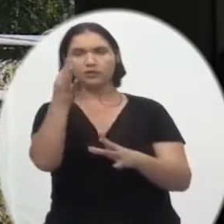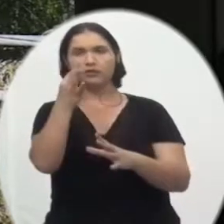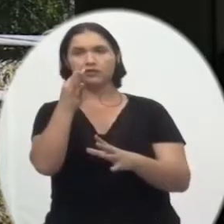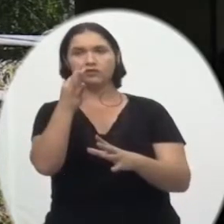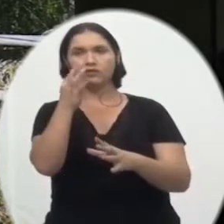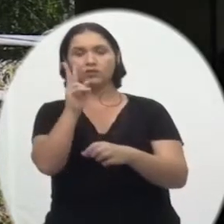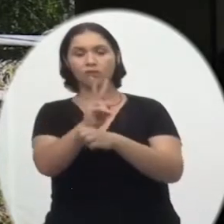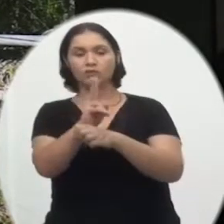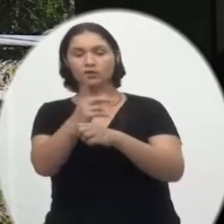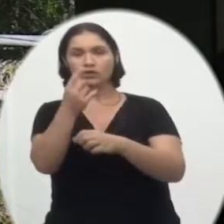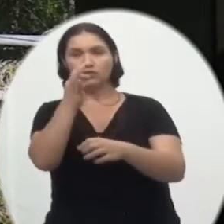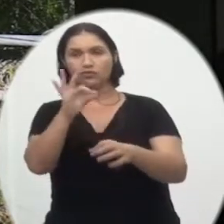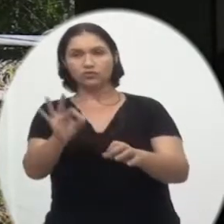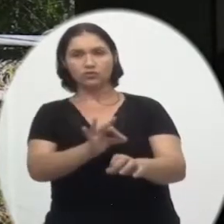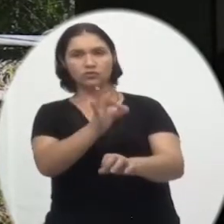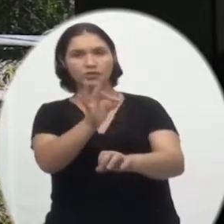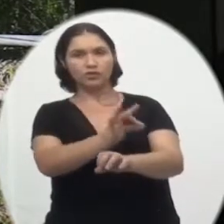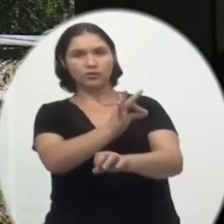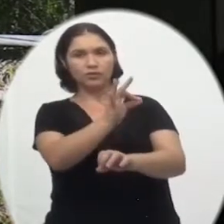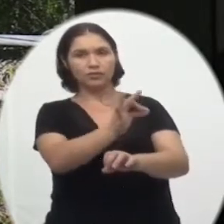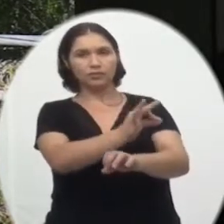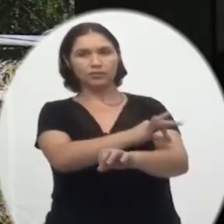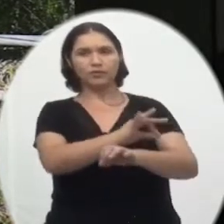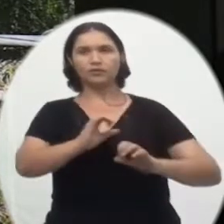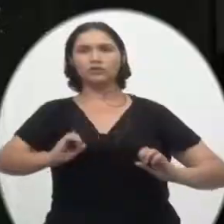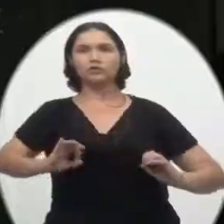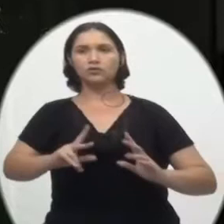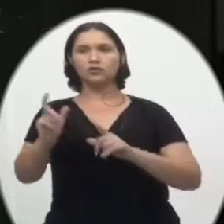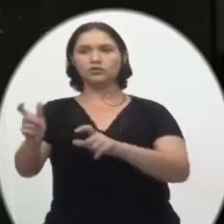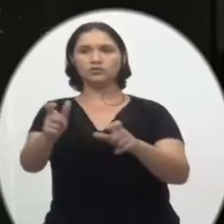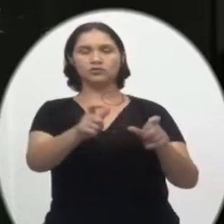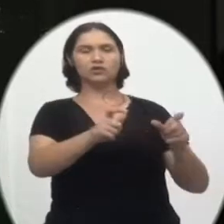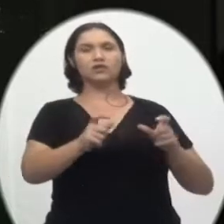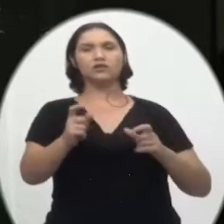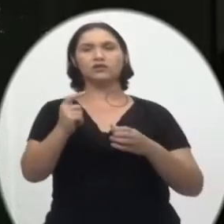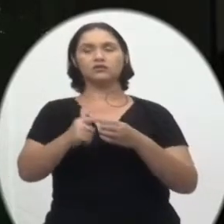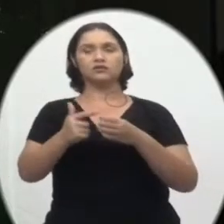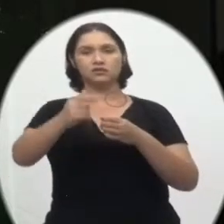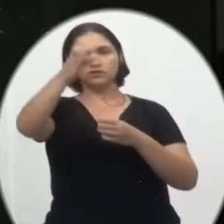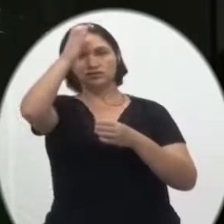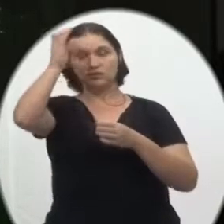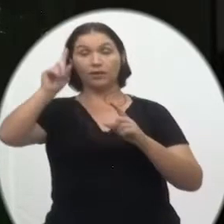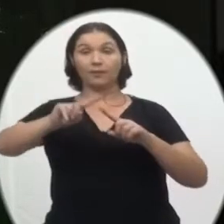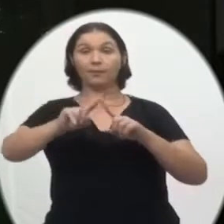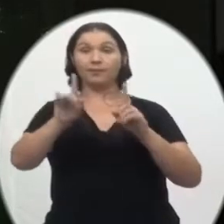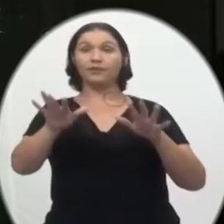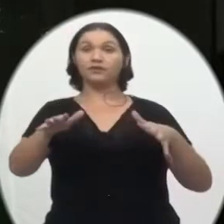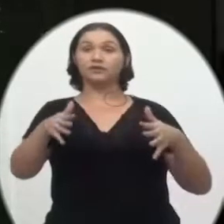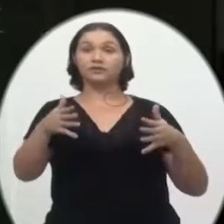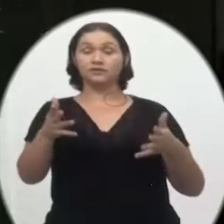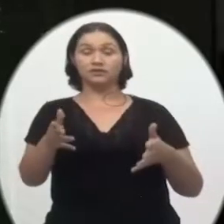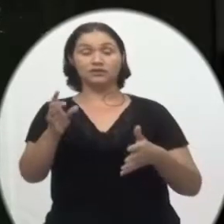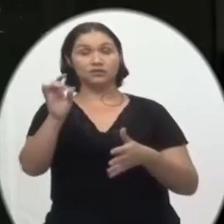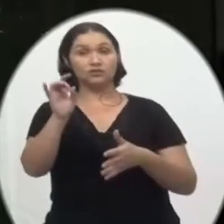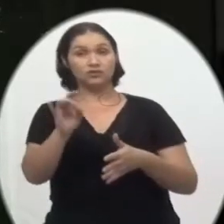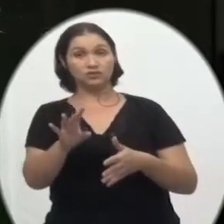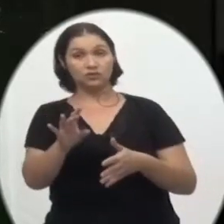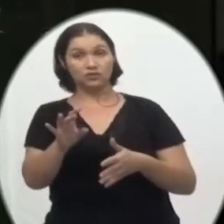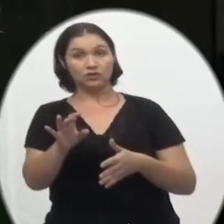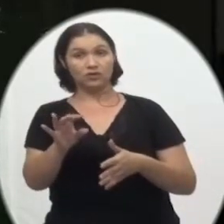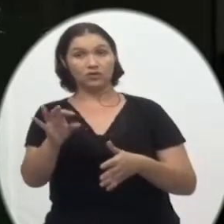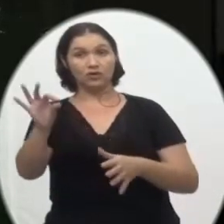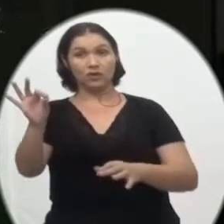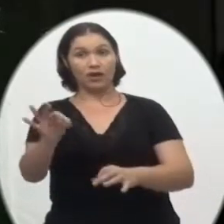no perímetro urbano de Criciúma. Então, pela nossa formulação, é proibida a criação no perímetro urbano do município de abelhas